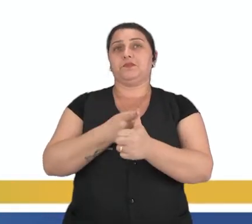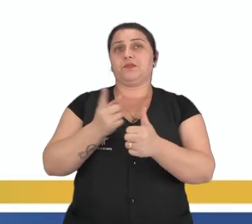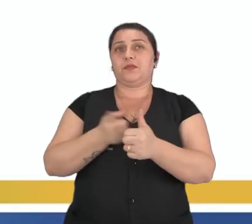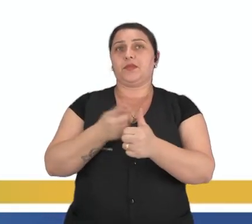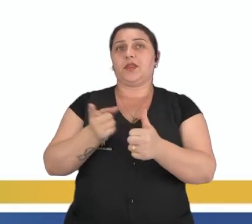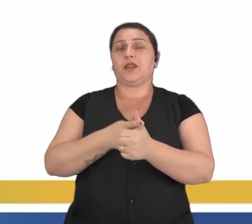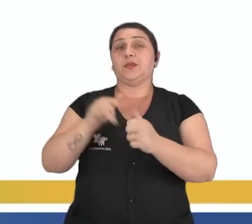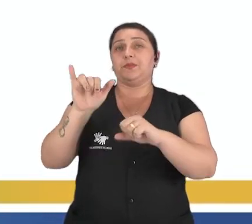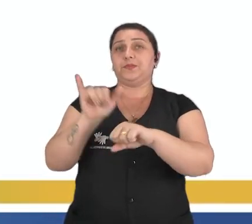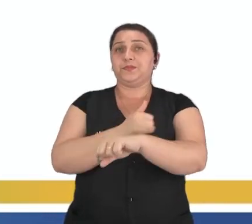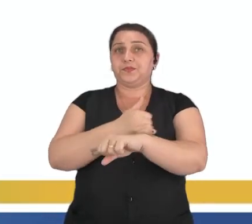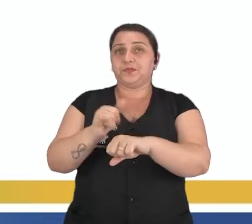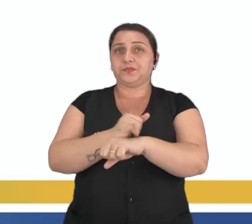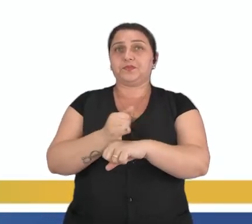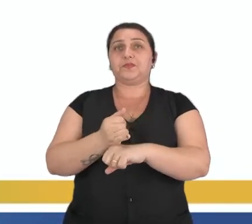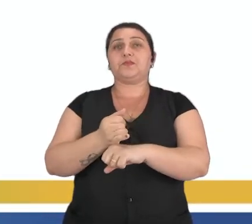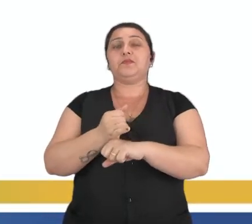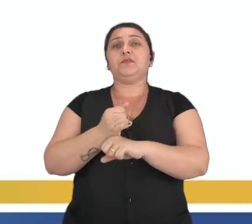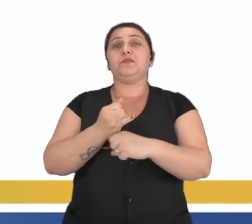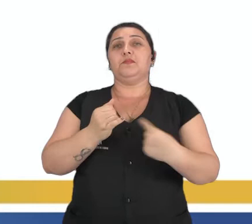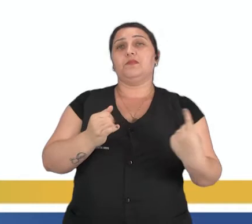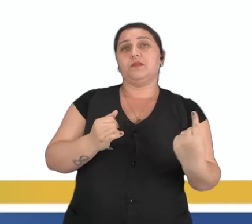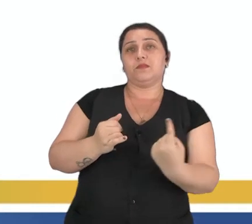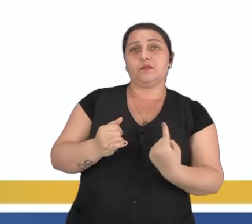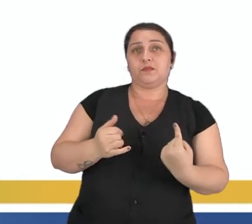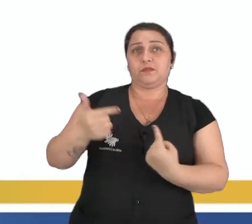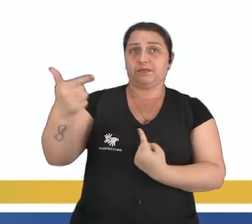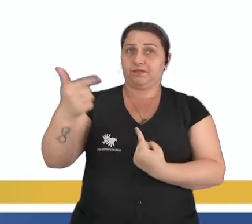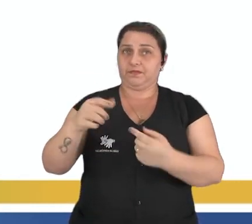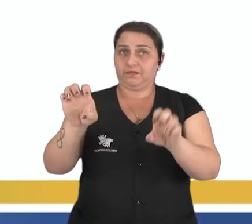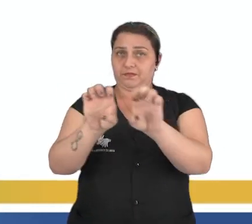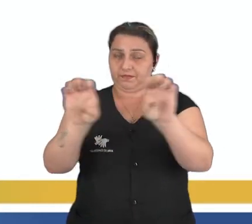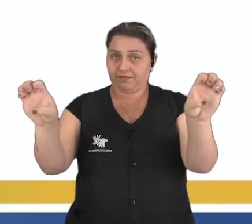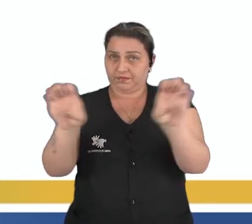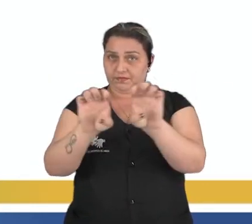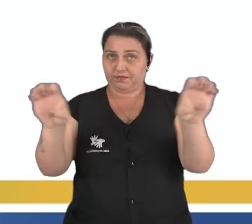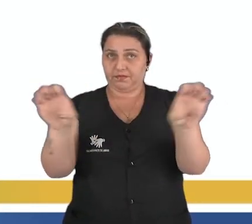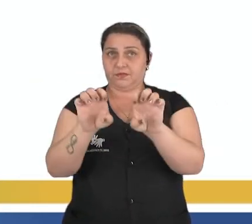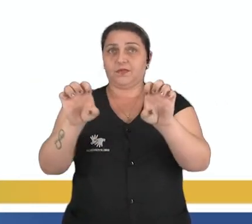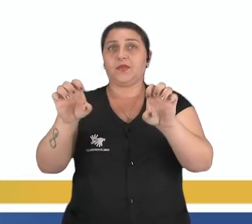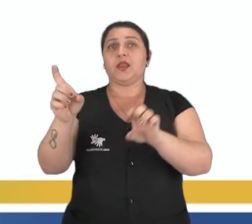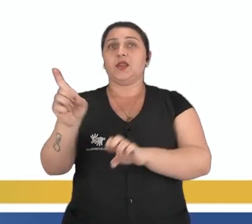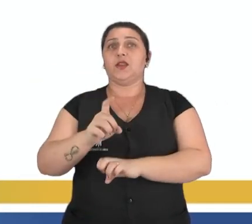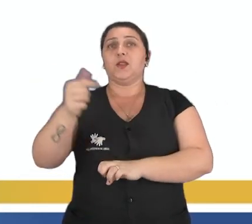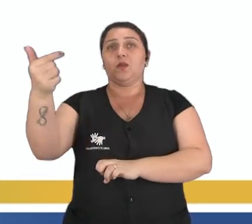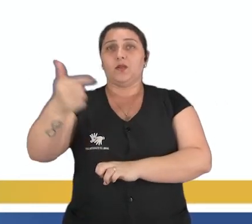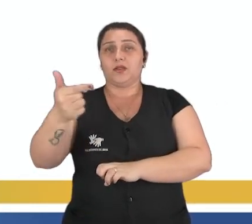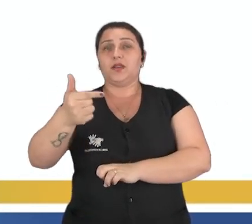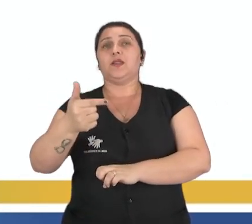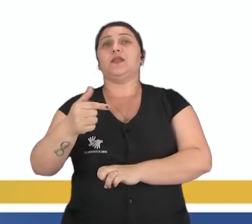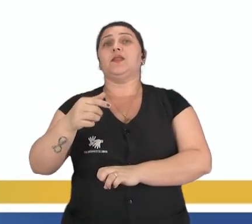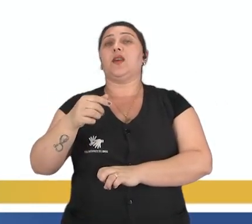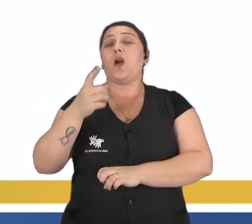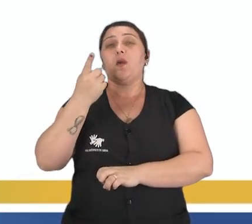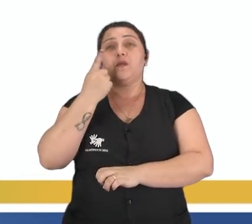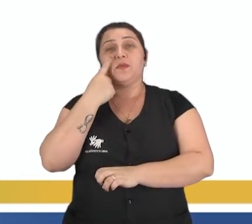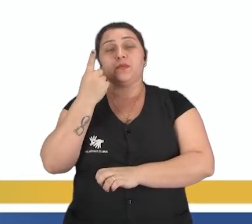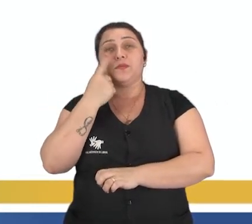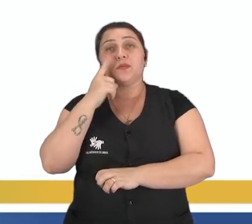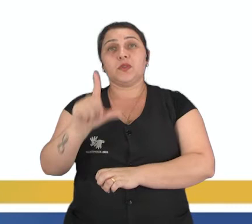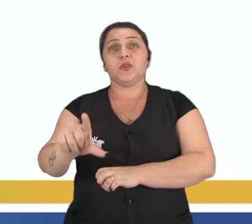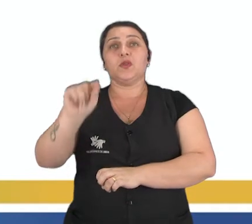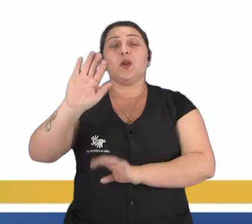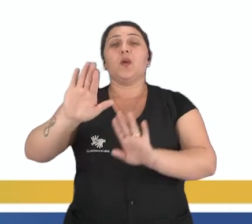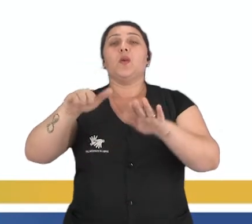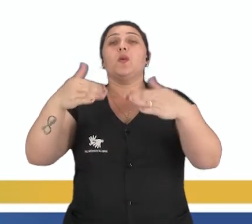passo, estrategicamente, vamos isolar na segunda equação o termo x². Repare, eu vou escolher